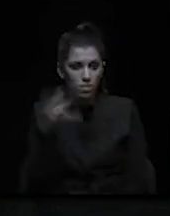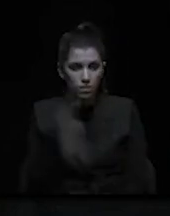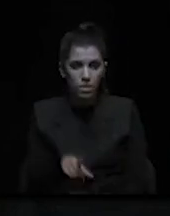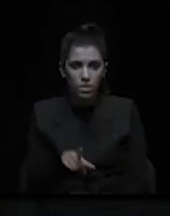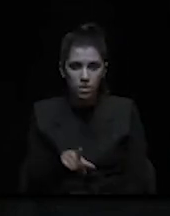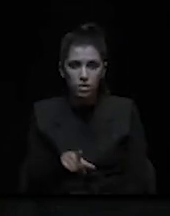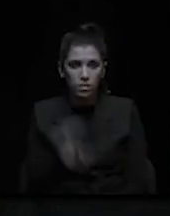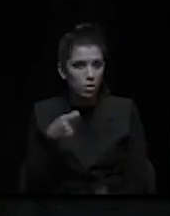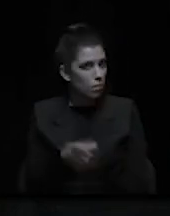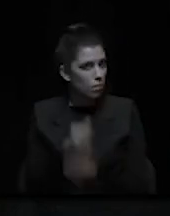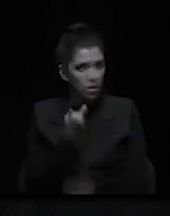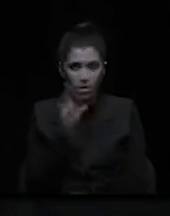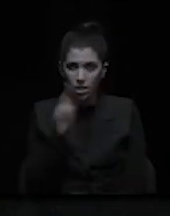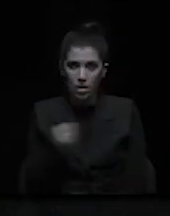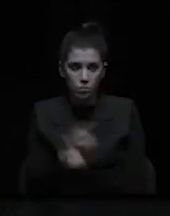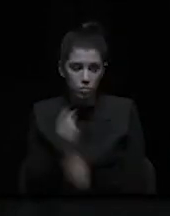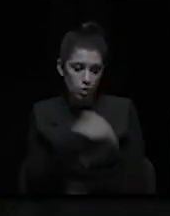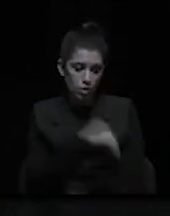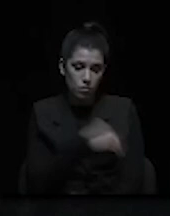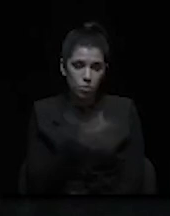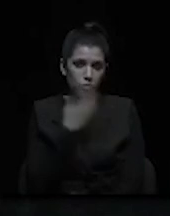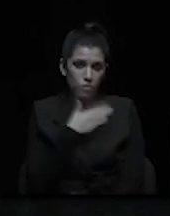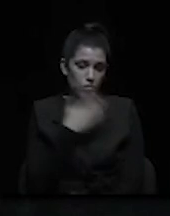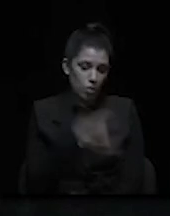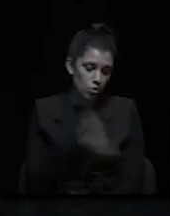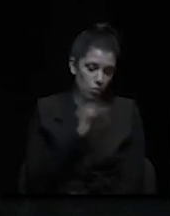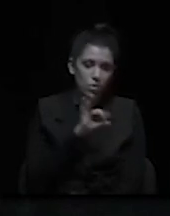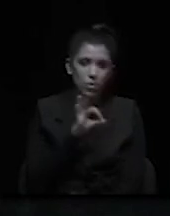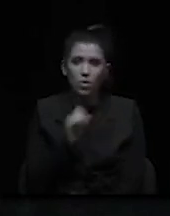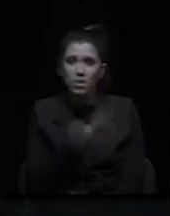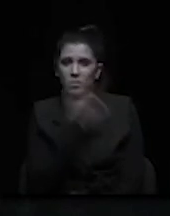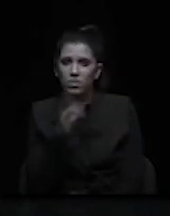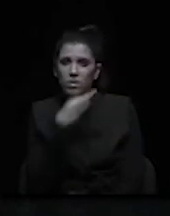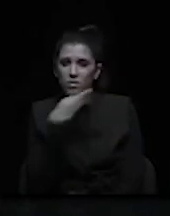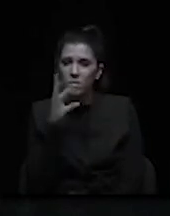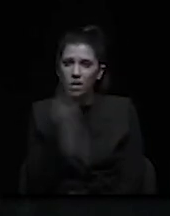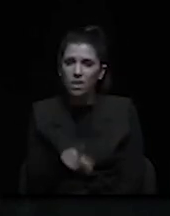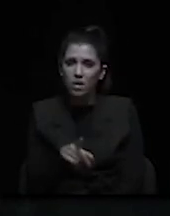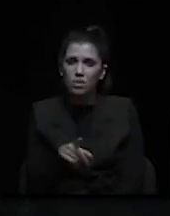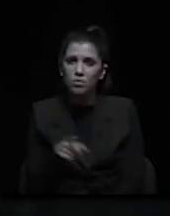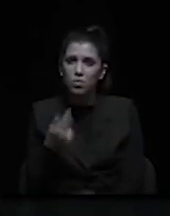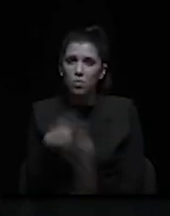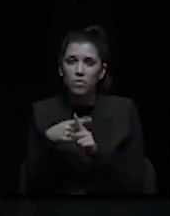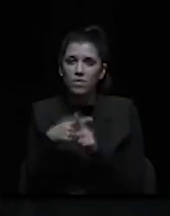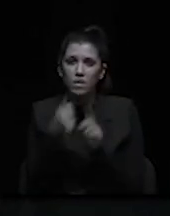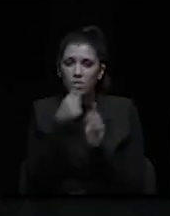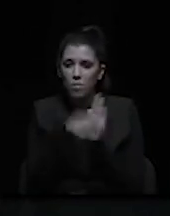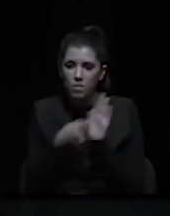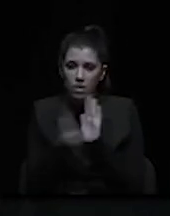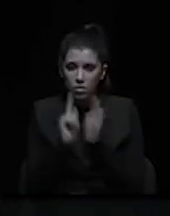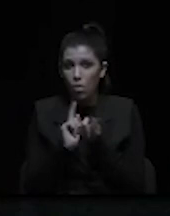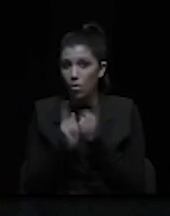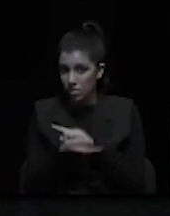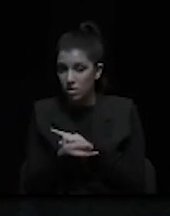Lisboa não pagam IRS porque não têm rendimentos suficientes. Portanto, 40% das famílias em Lisboa não beneficia com esta medida, muito pelo